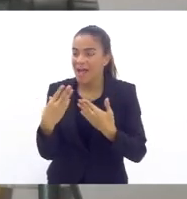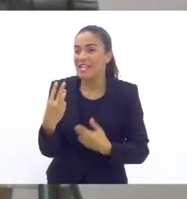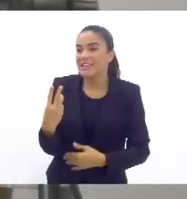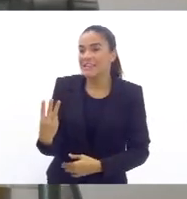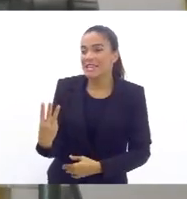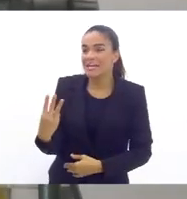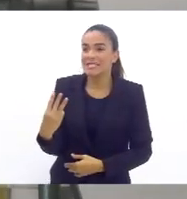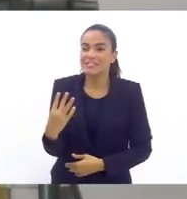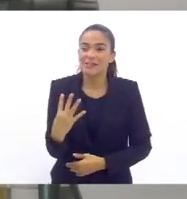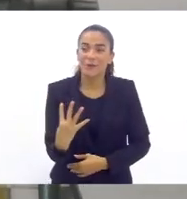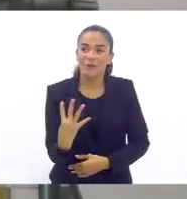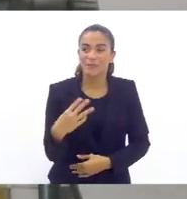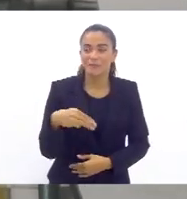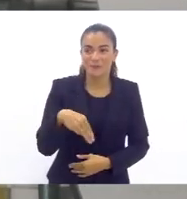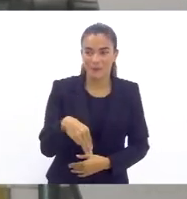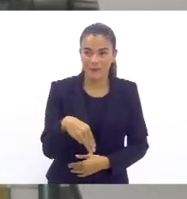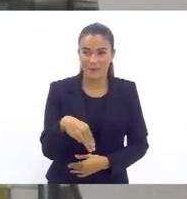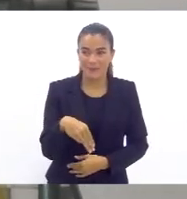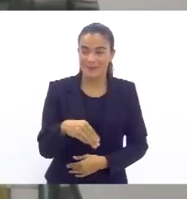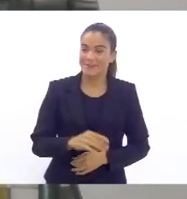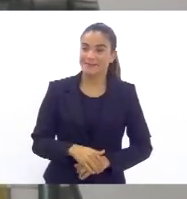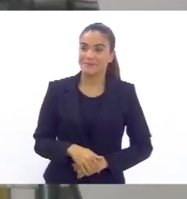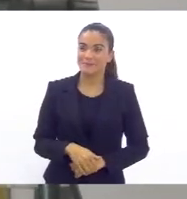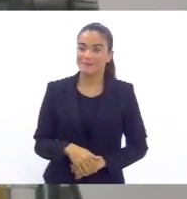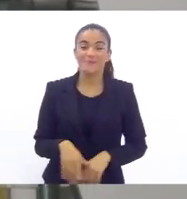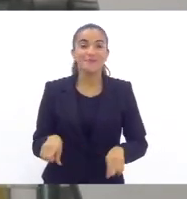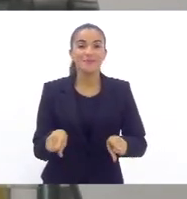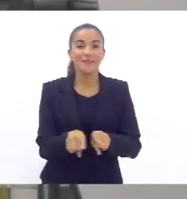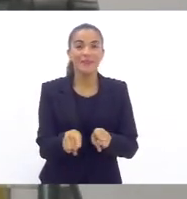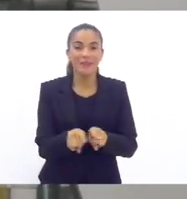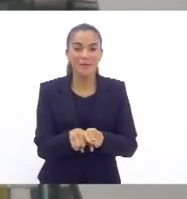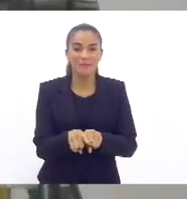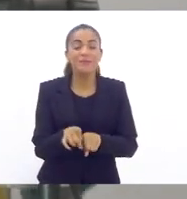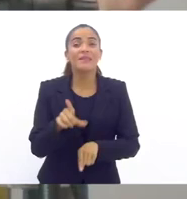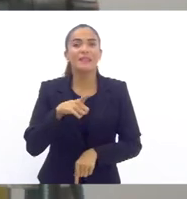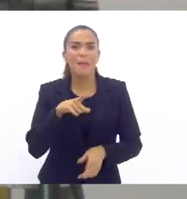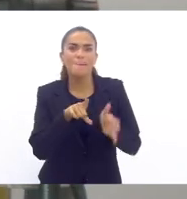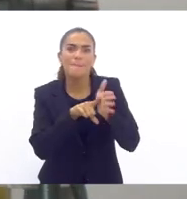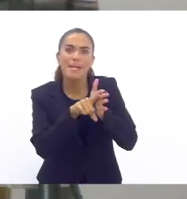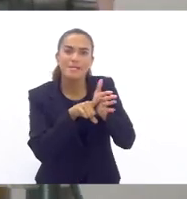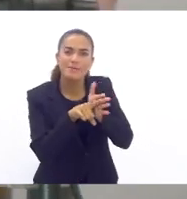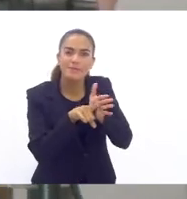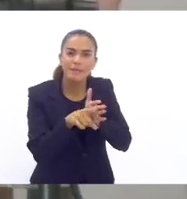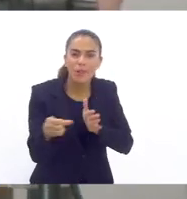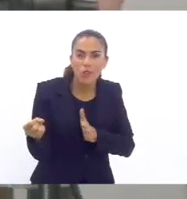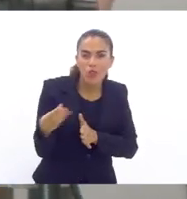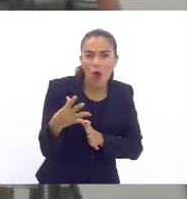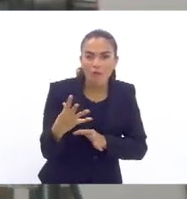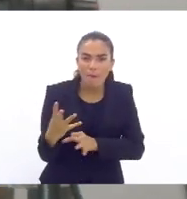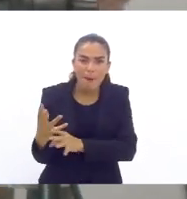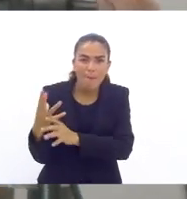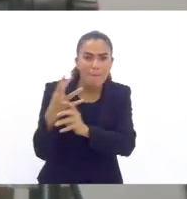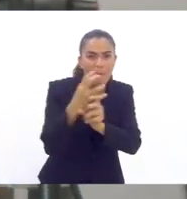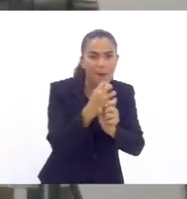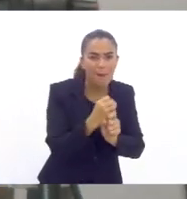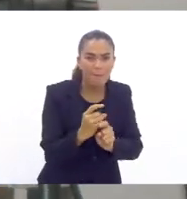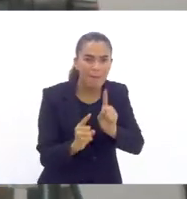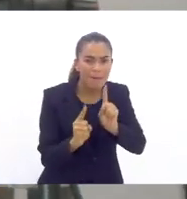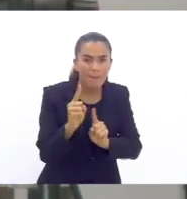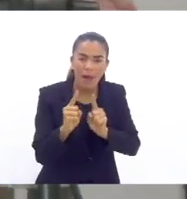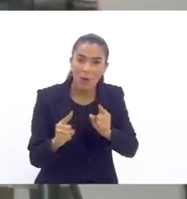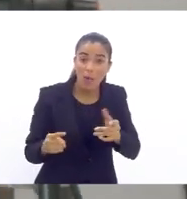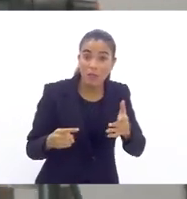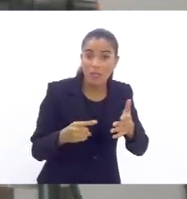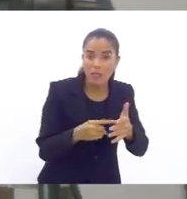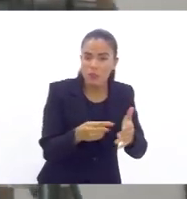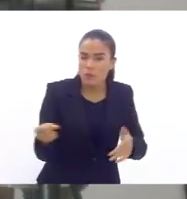quatro minutos e sobretudo que precisa empresa Você tem uma pesquisa nova com dado relevante tem uma denúncia nova